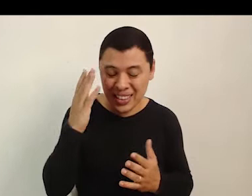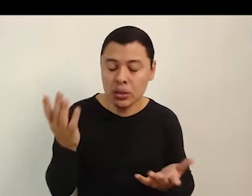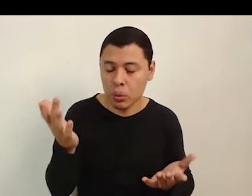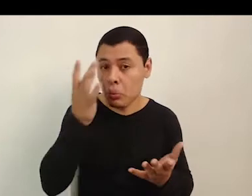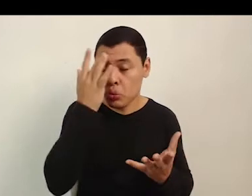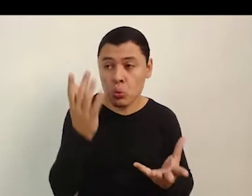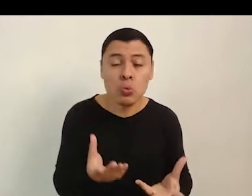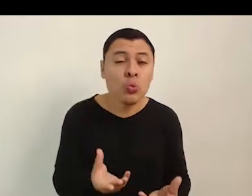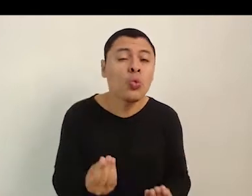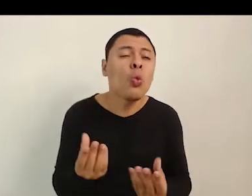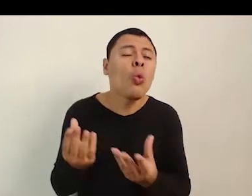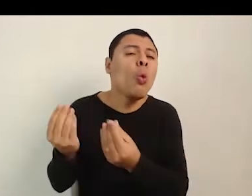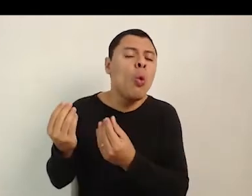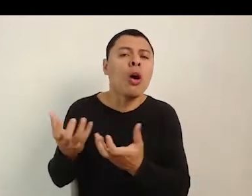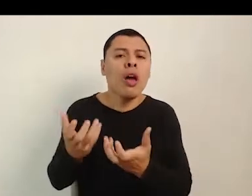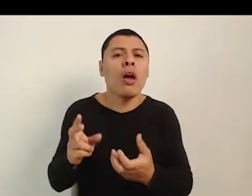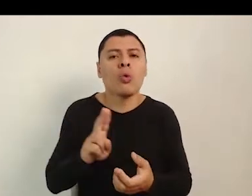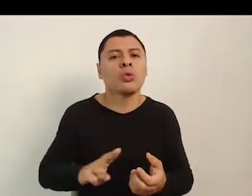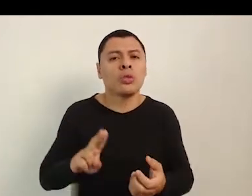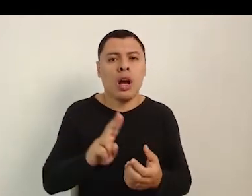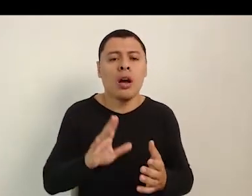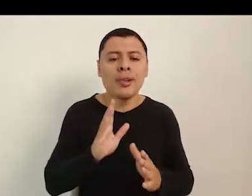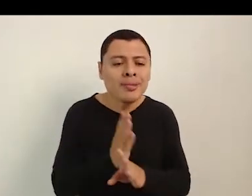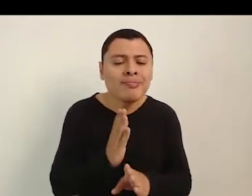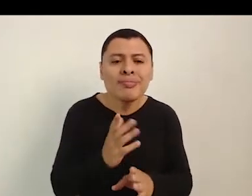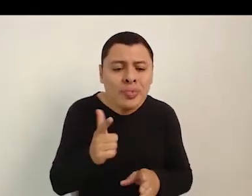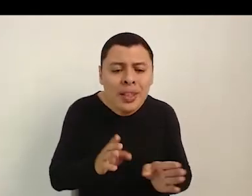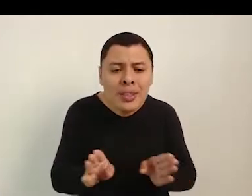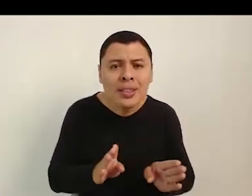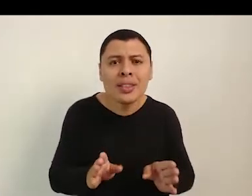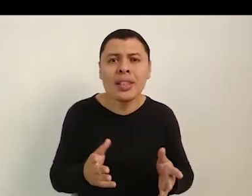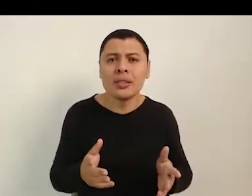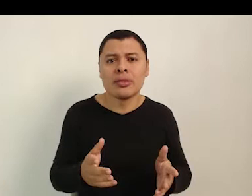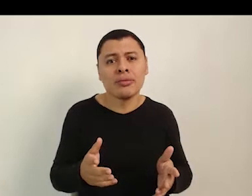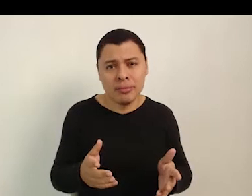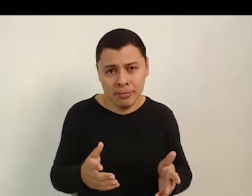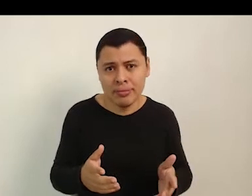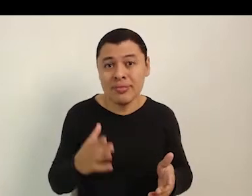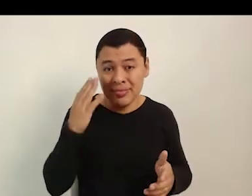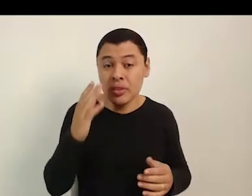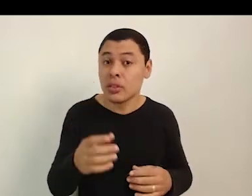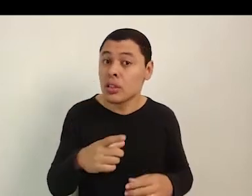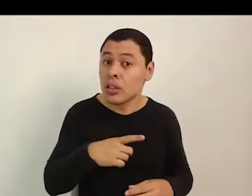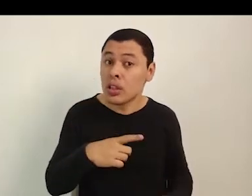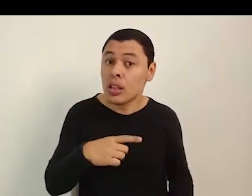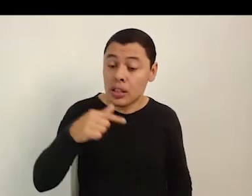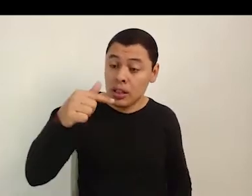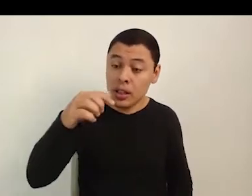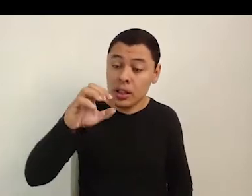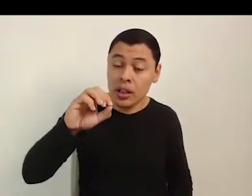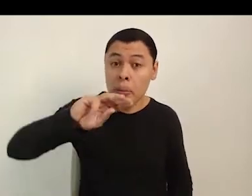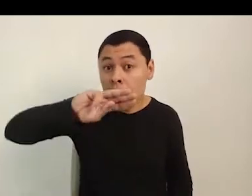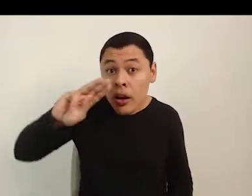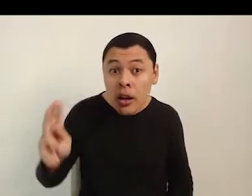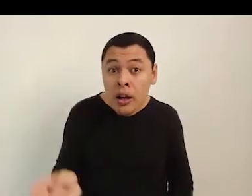gente fala, é legal fazer acessibilidade. Mas legal por quê? Porque são quase aí 70 milhões de pessoas, se a gente são pessoas com deficiência